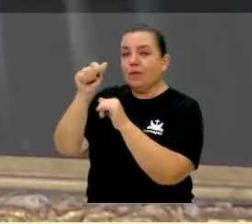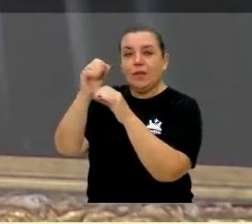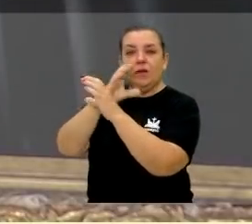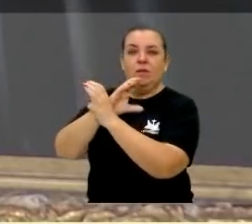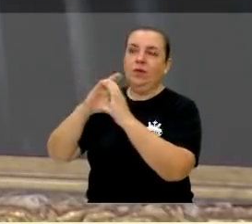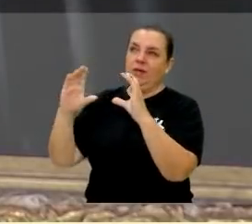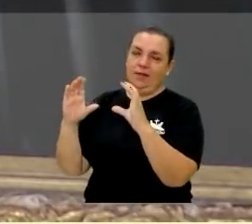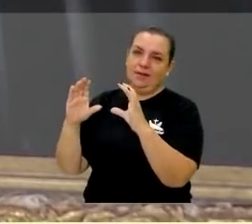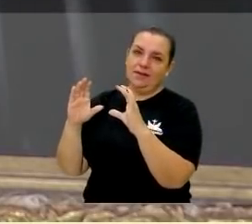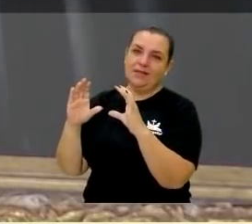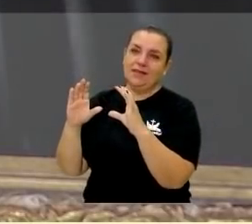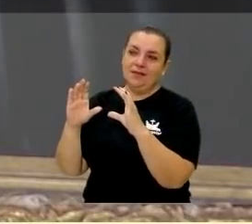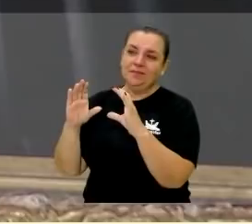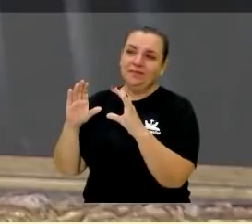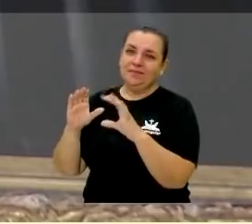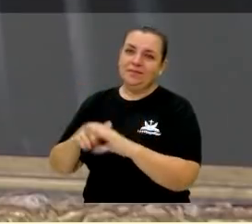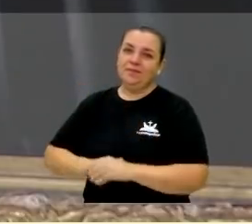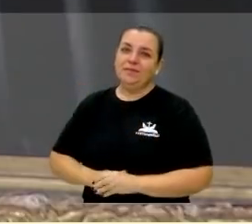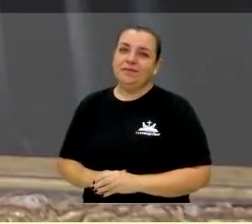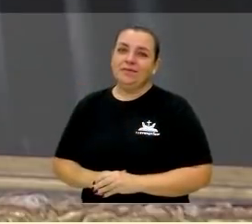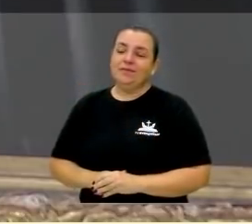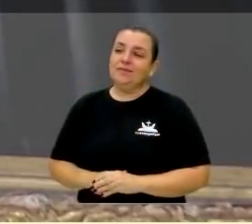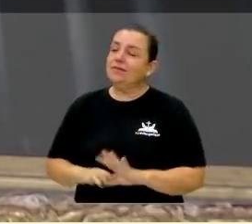confiança. Então,